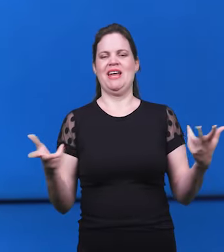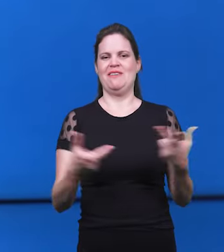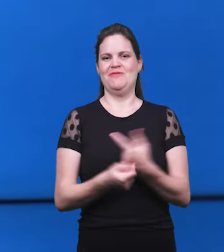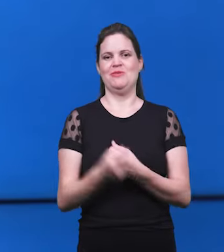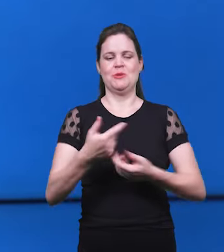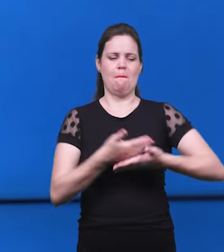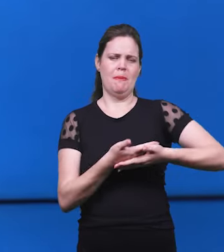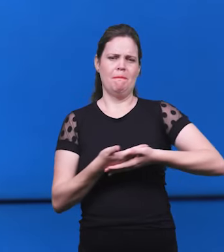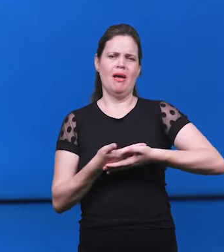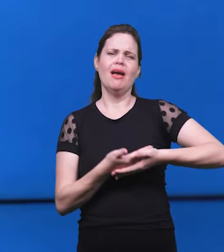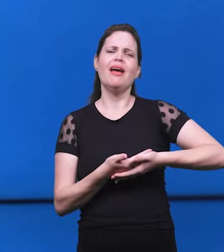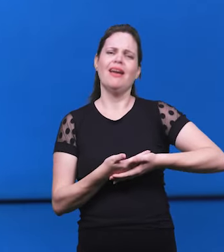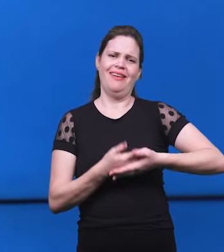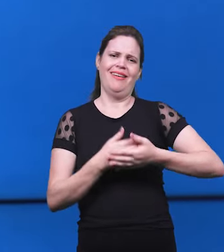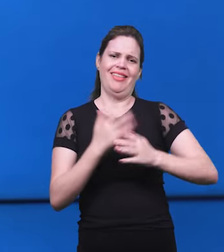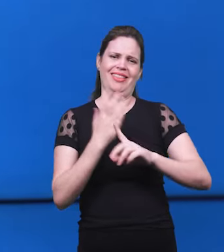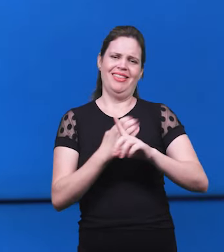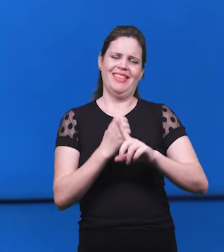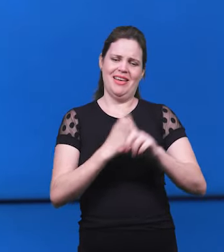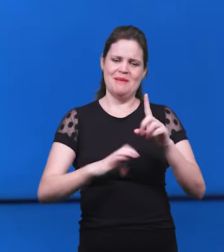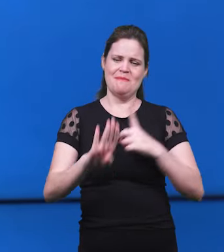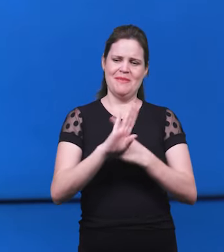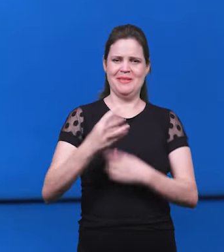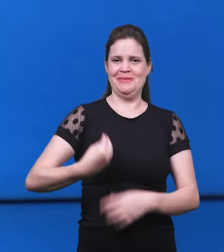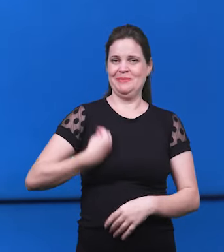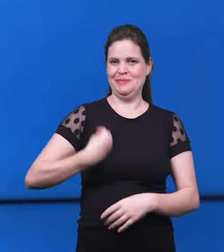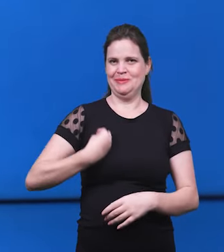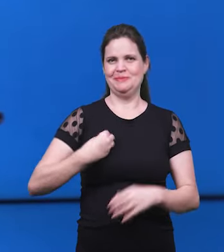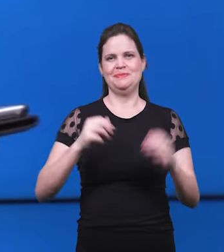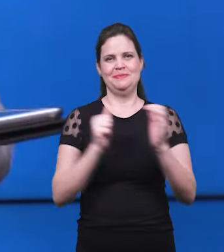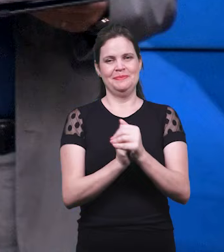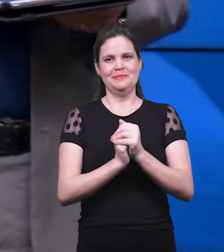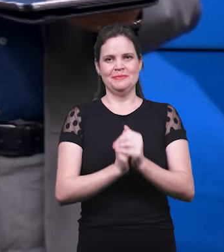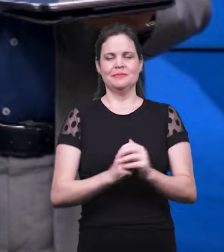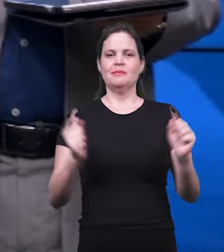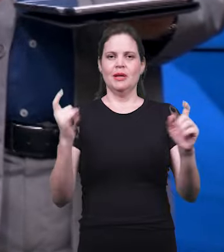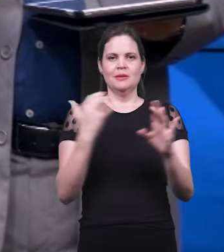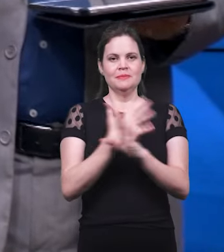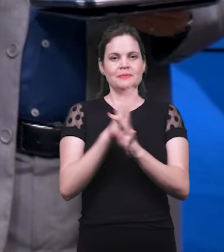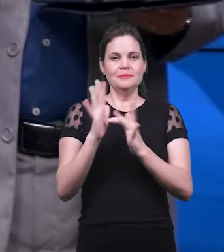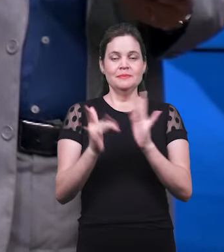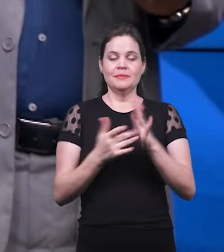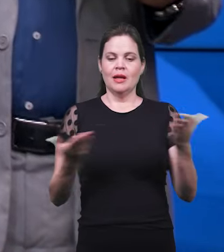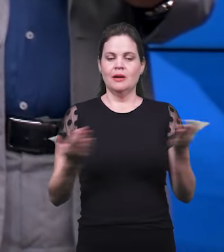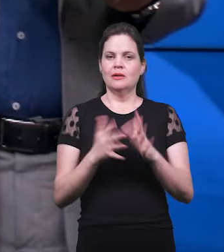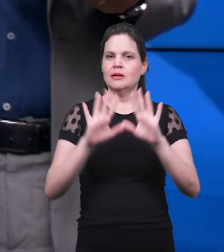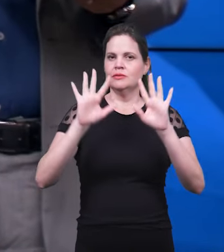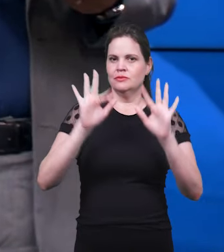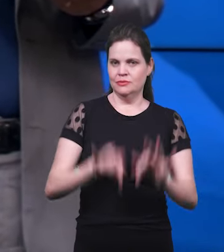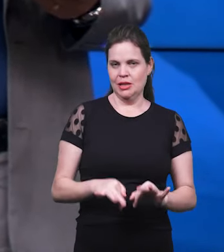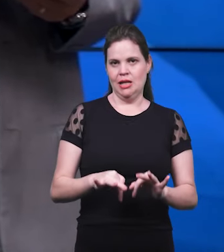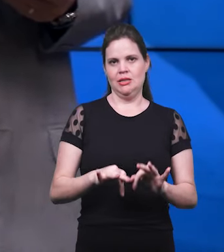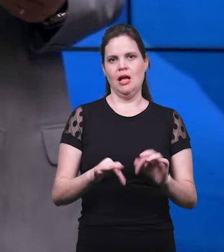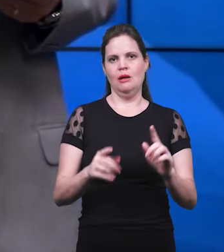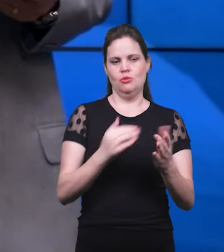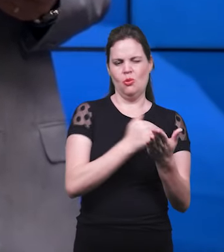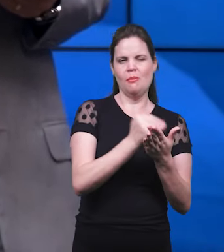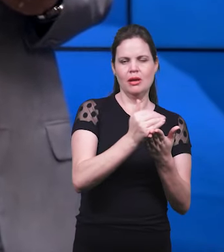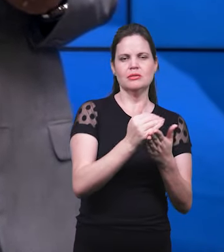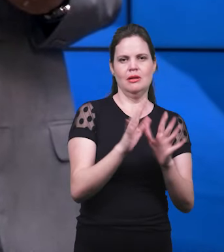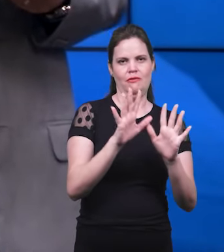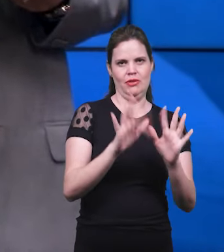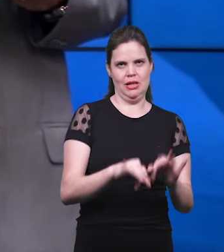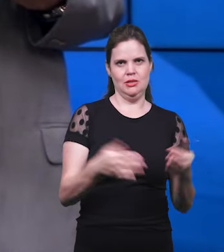igreja que participam na Escola Bíblica Dominical. Glória a Jesus. Amém, irmãos. Assim encerramos a nossa primeira parte da Escola